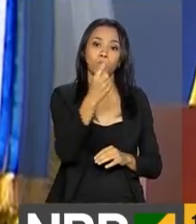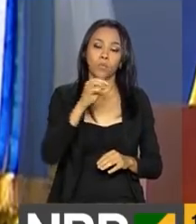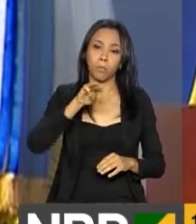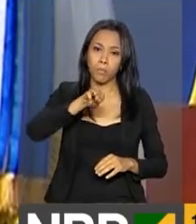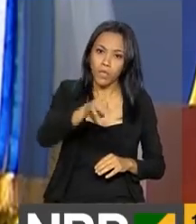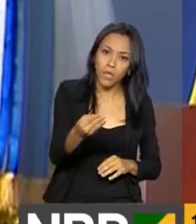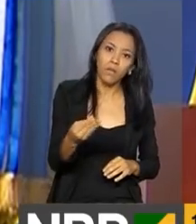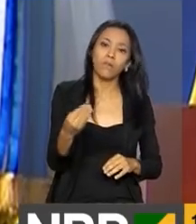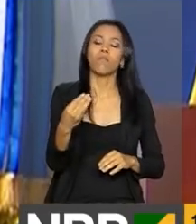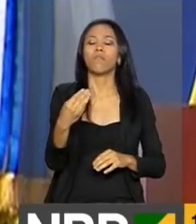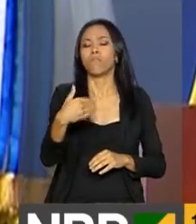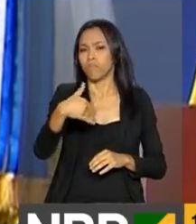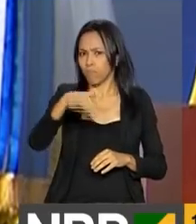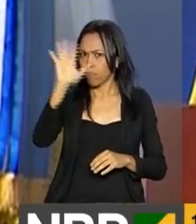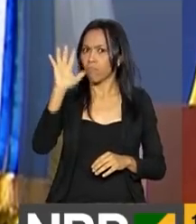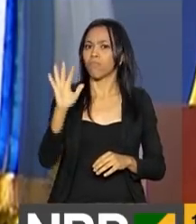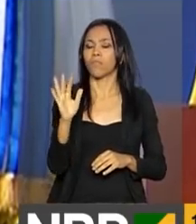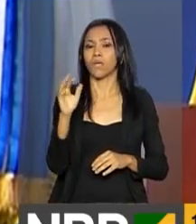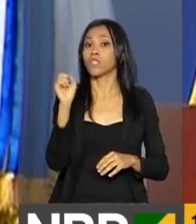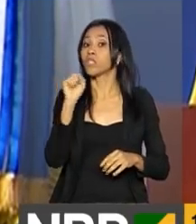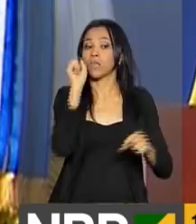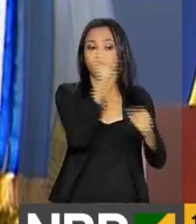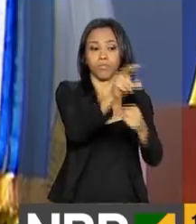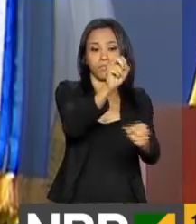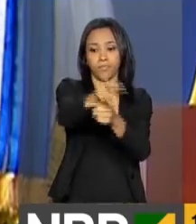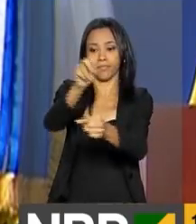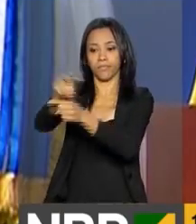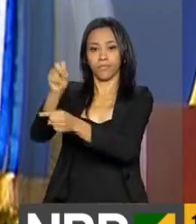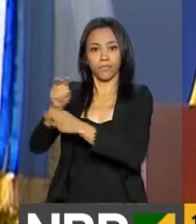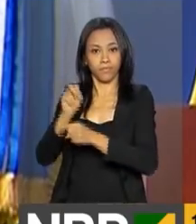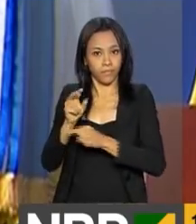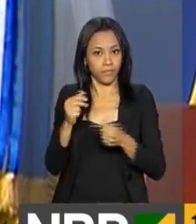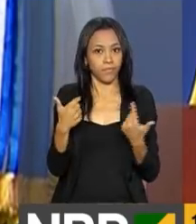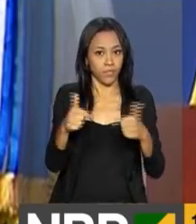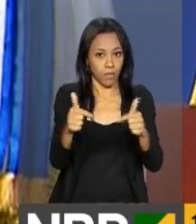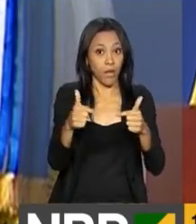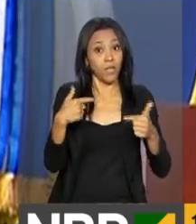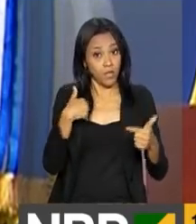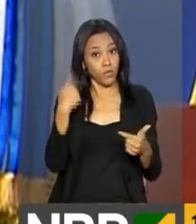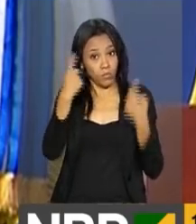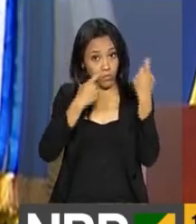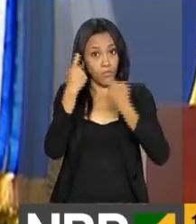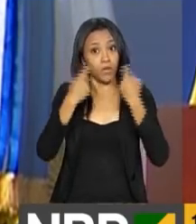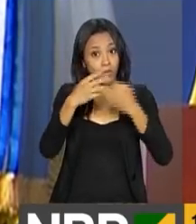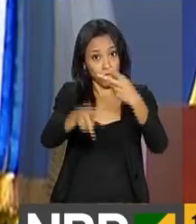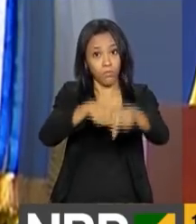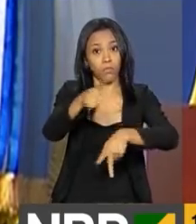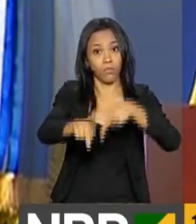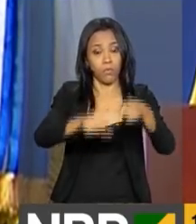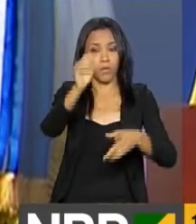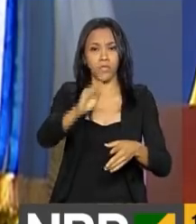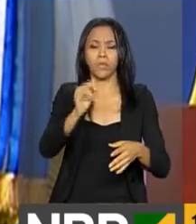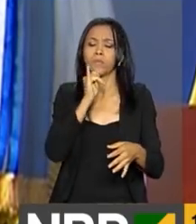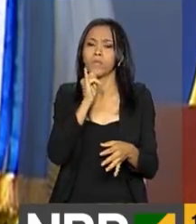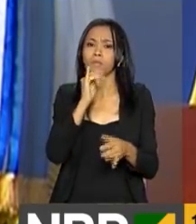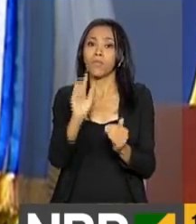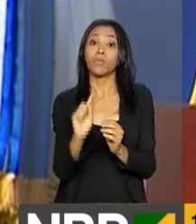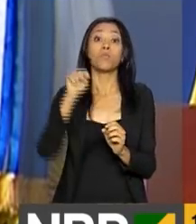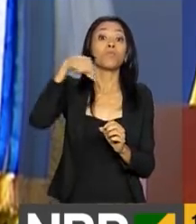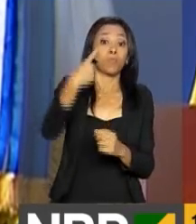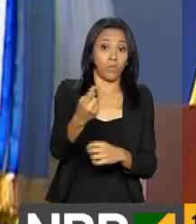novos postos de trabalho, eu estou preocupado com o povo brasileiro. Quando nós dizemos, agora, no ano que vem,